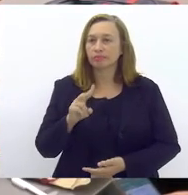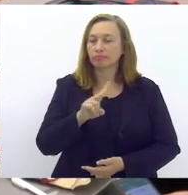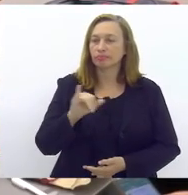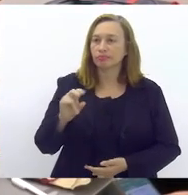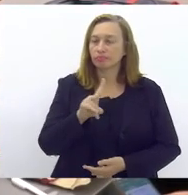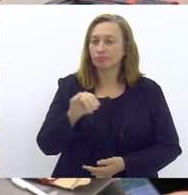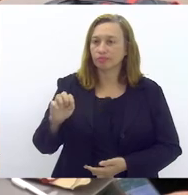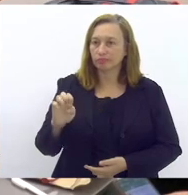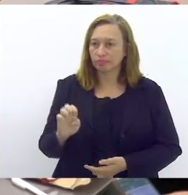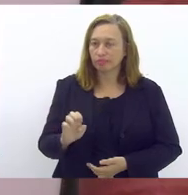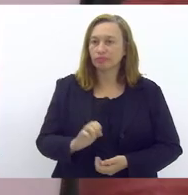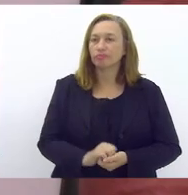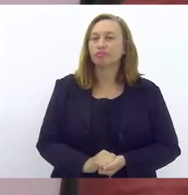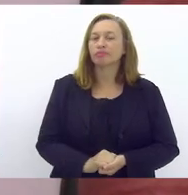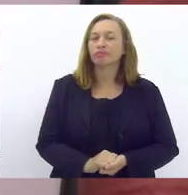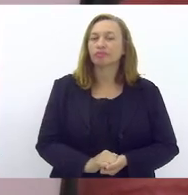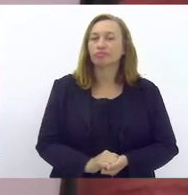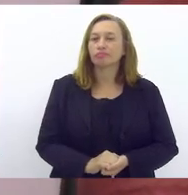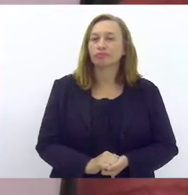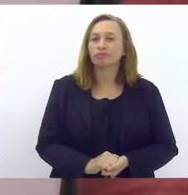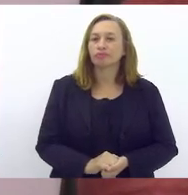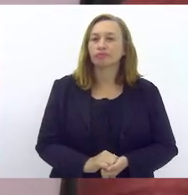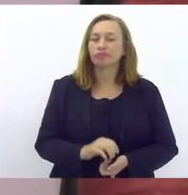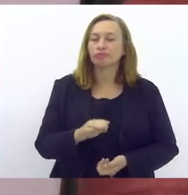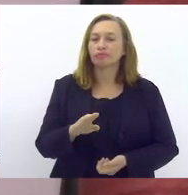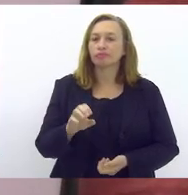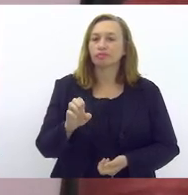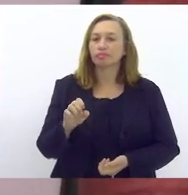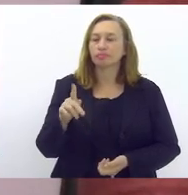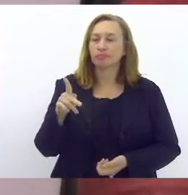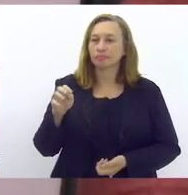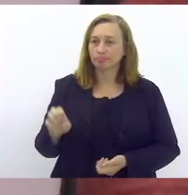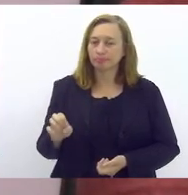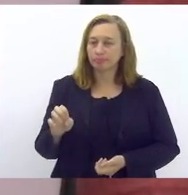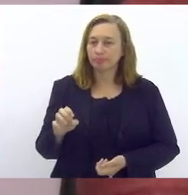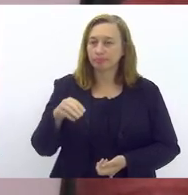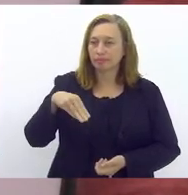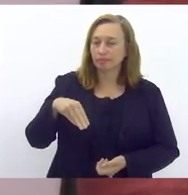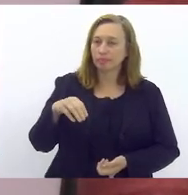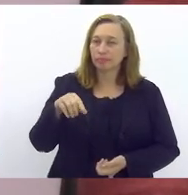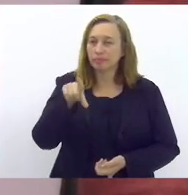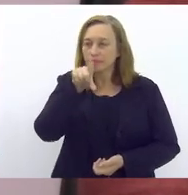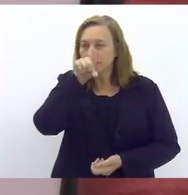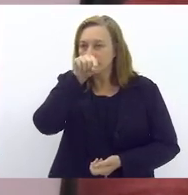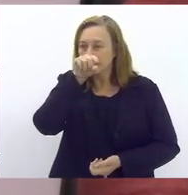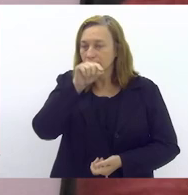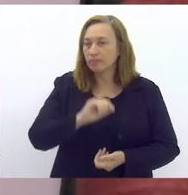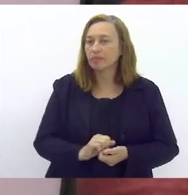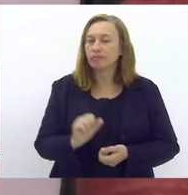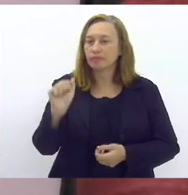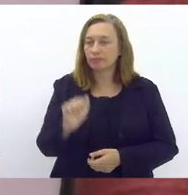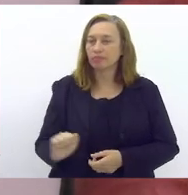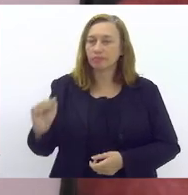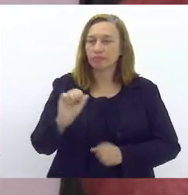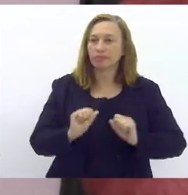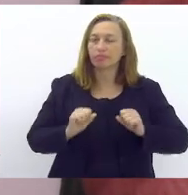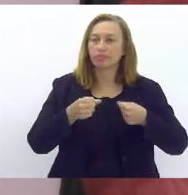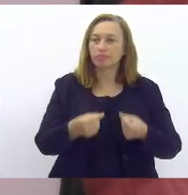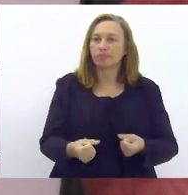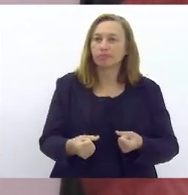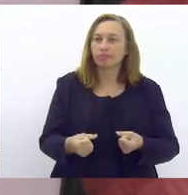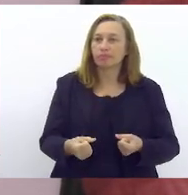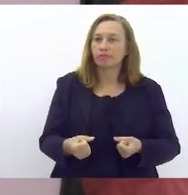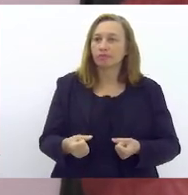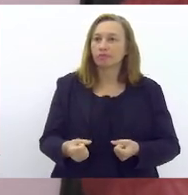Viviane Alexandra, CEP Mesquita e a Ganim, é isso? Associação de Defesa de